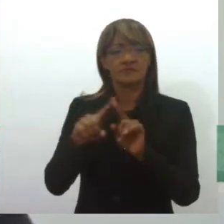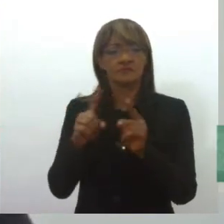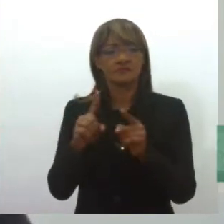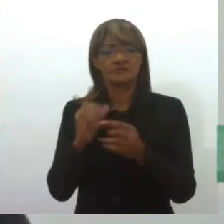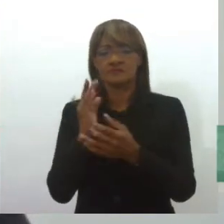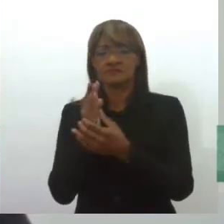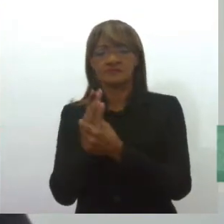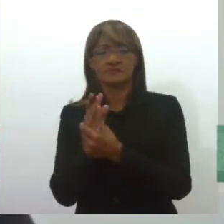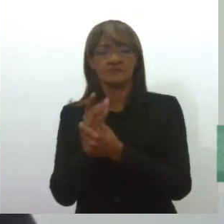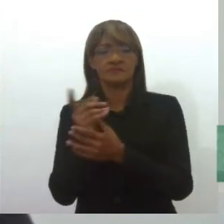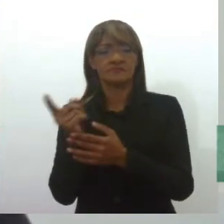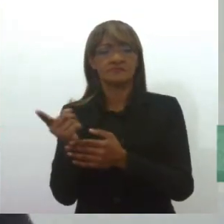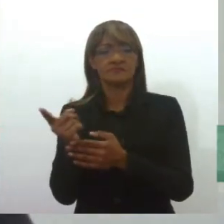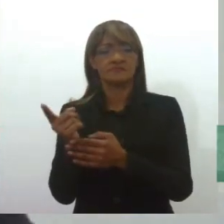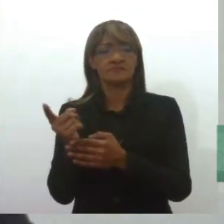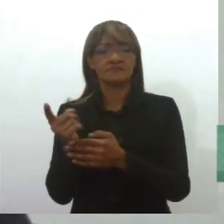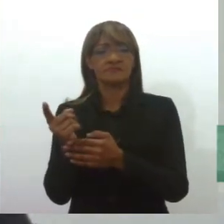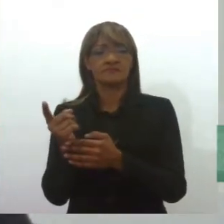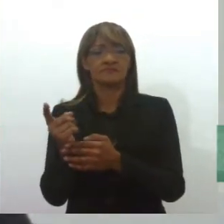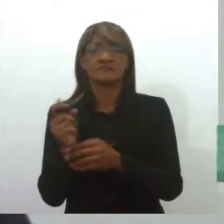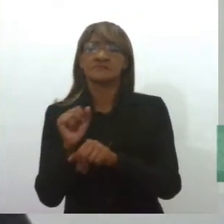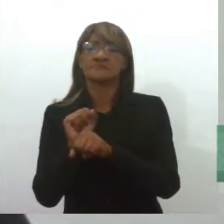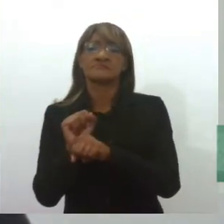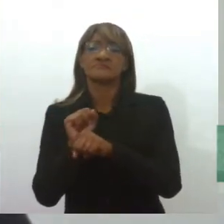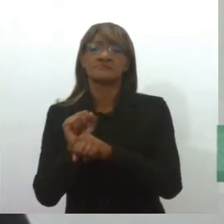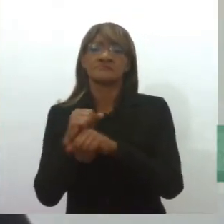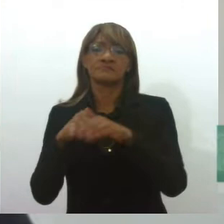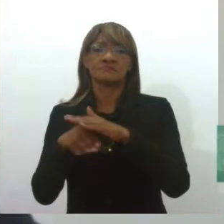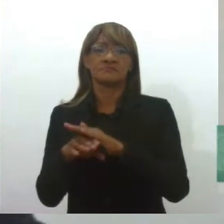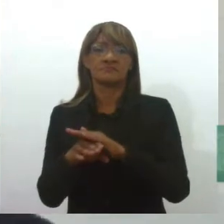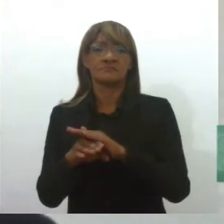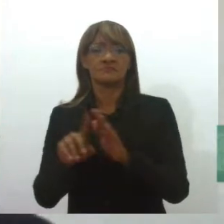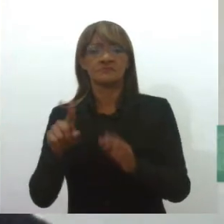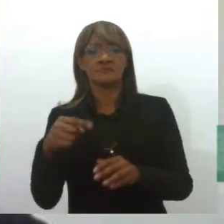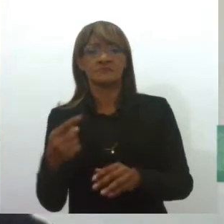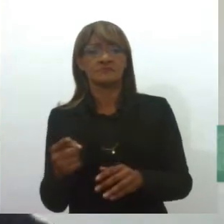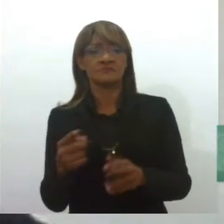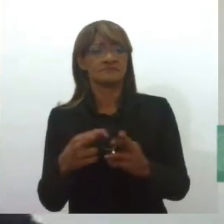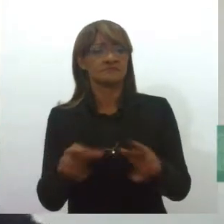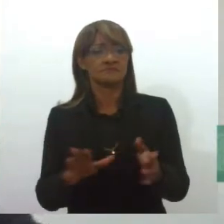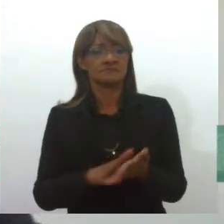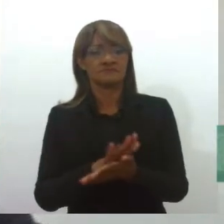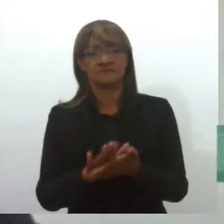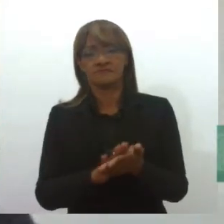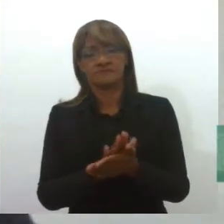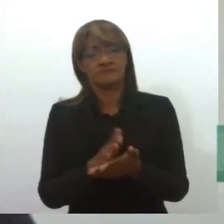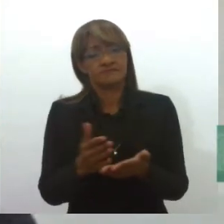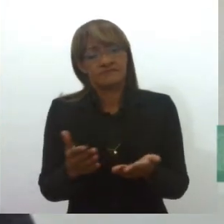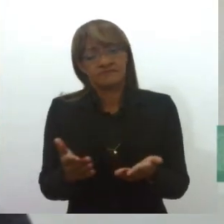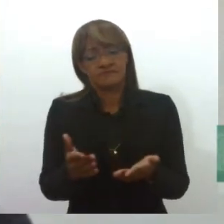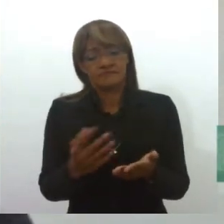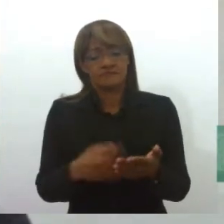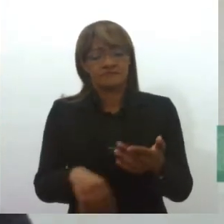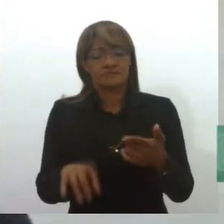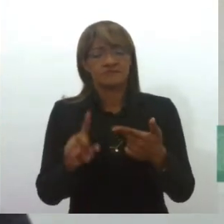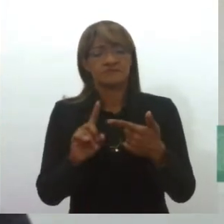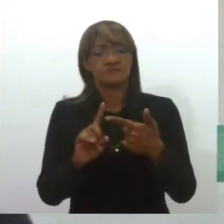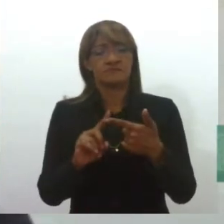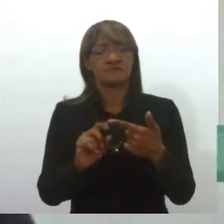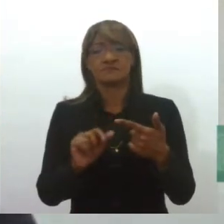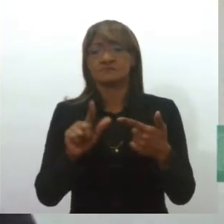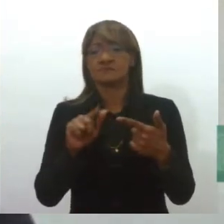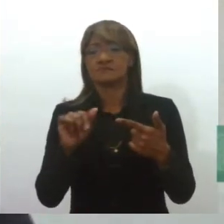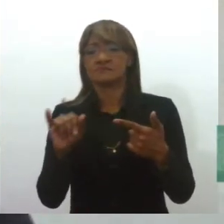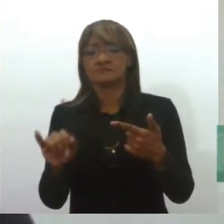processo ficar ad infinito e não dar mais nada para ele. Em segundo lugar, a legislação ainda permite para esse